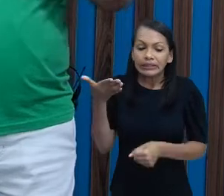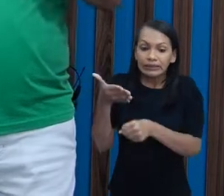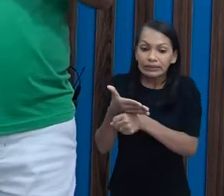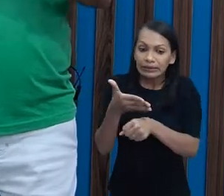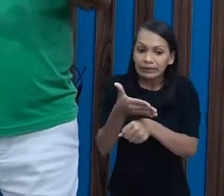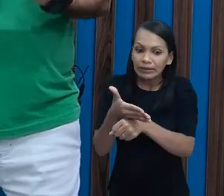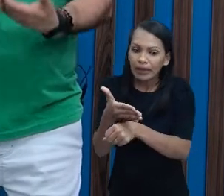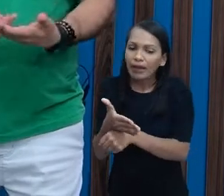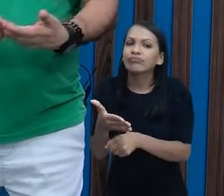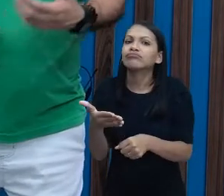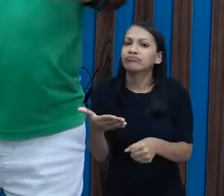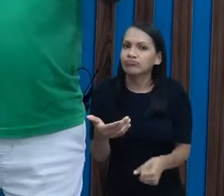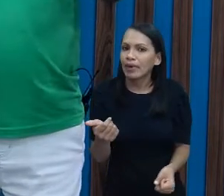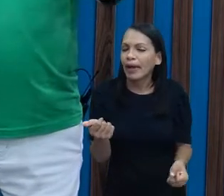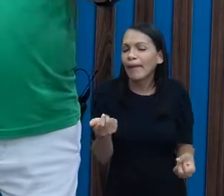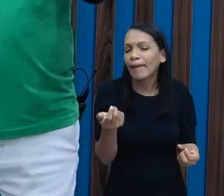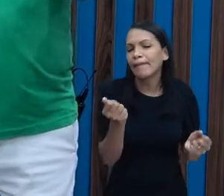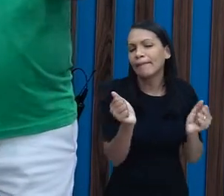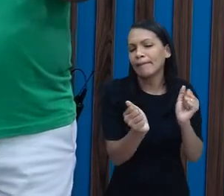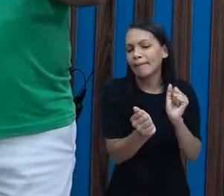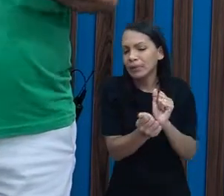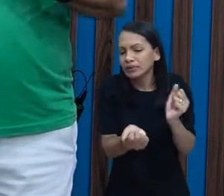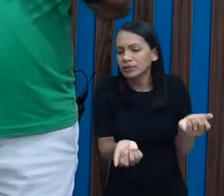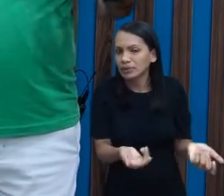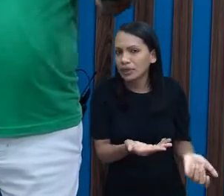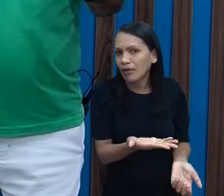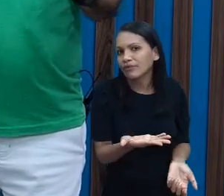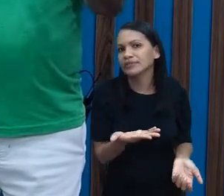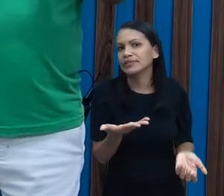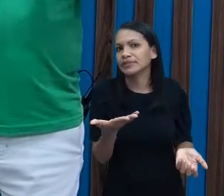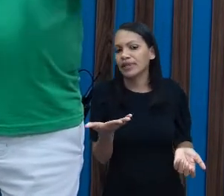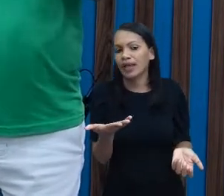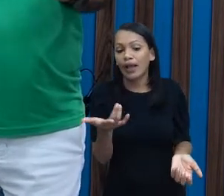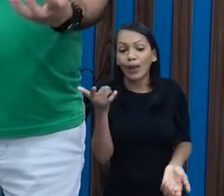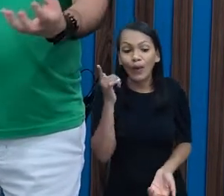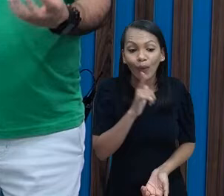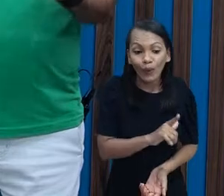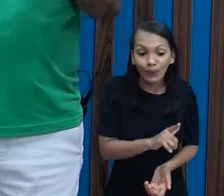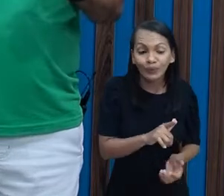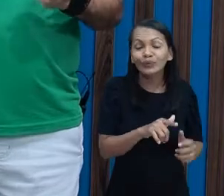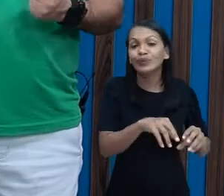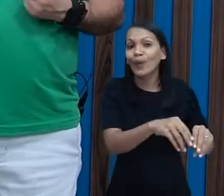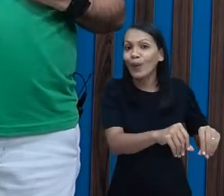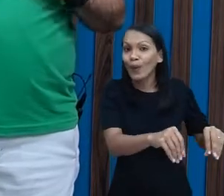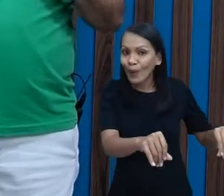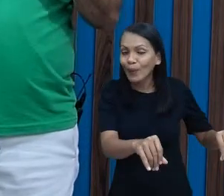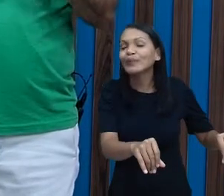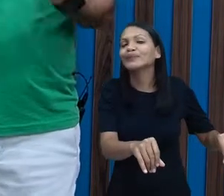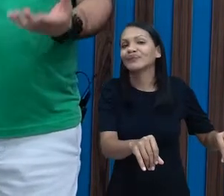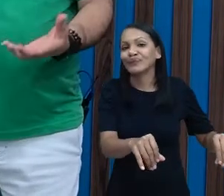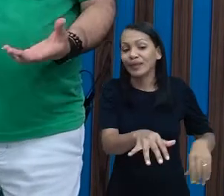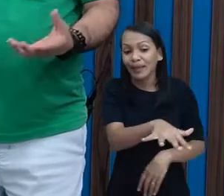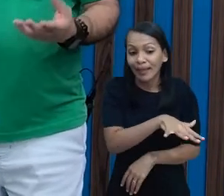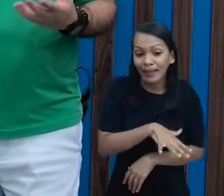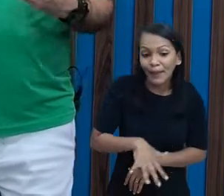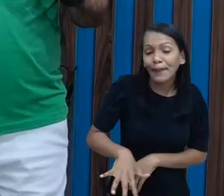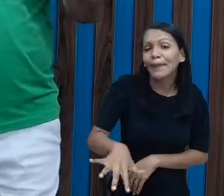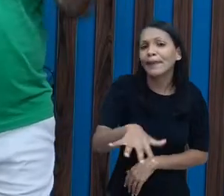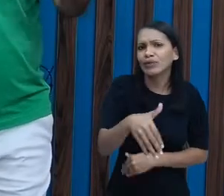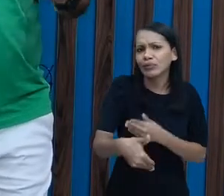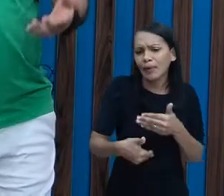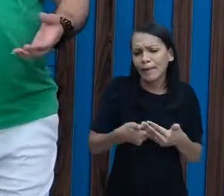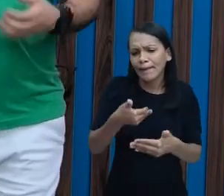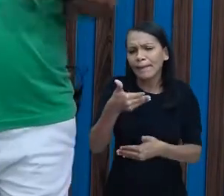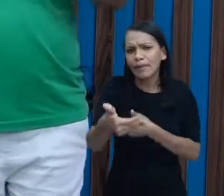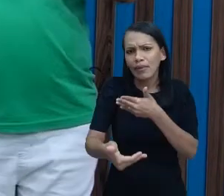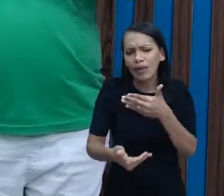esses povos europeus e esse processo ele foi chamado de colonialismo, né? Então esse